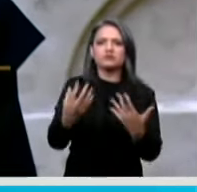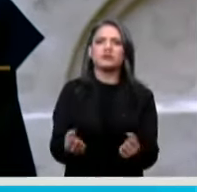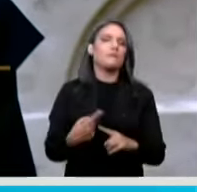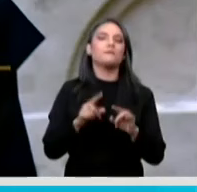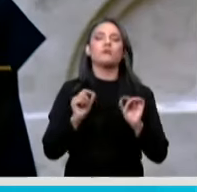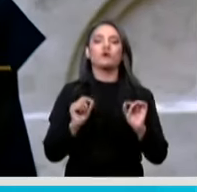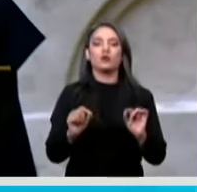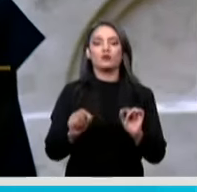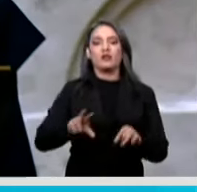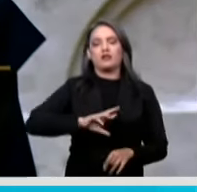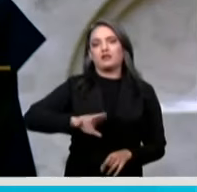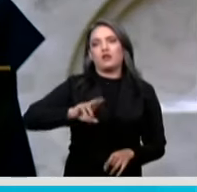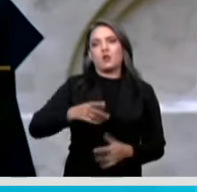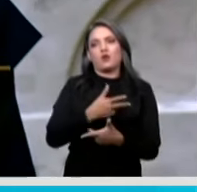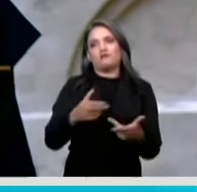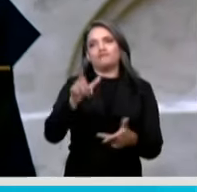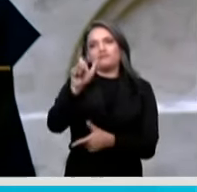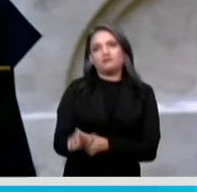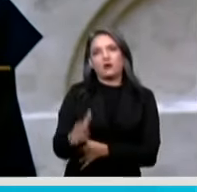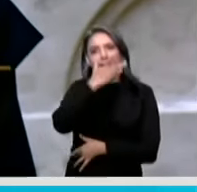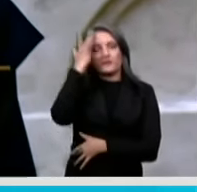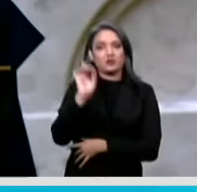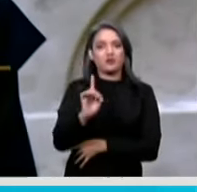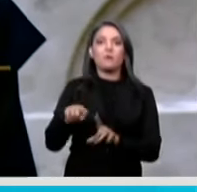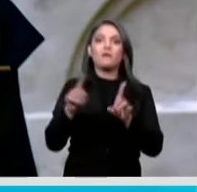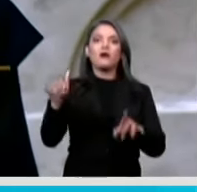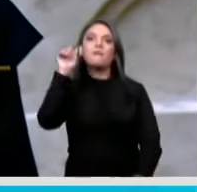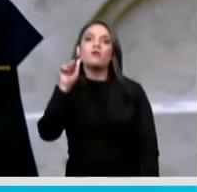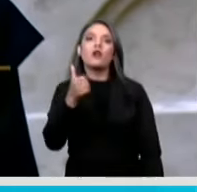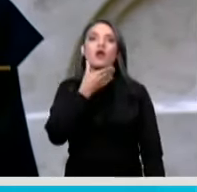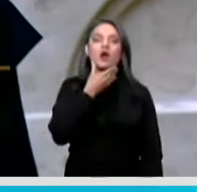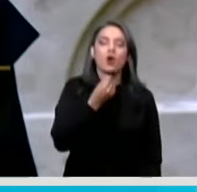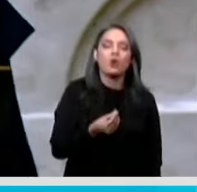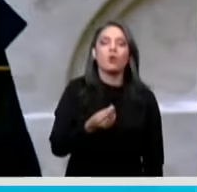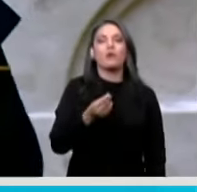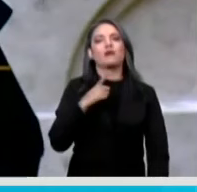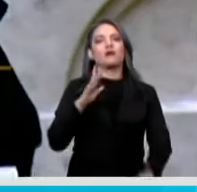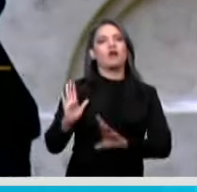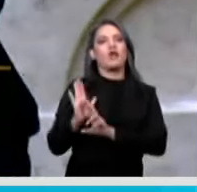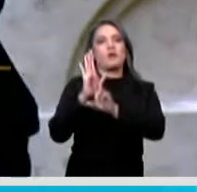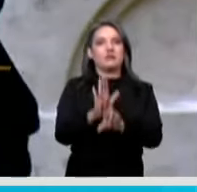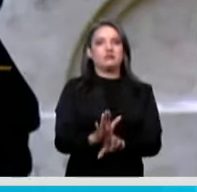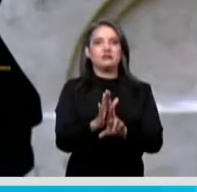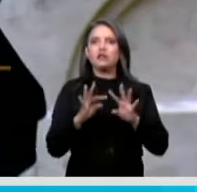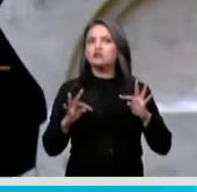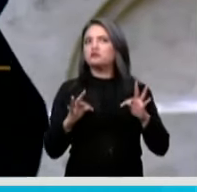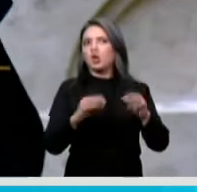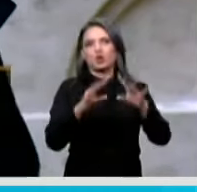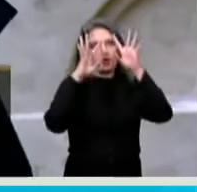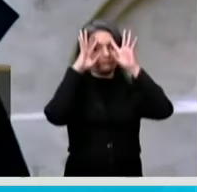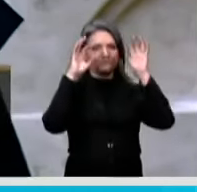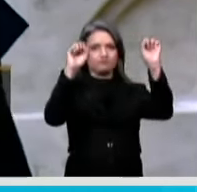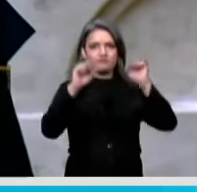né o aquilo que diz respeito à democracia brasileira né E os embates que nós vios tendo entre executivo legislativo e o